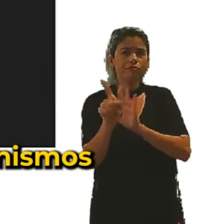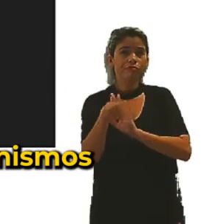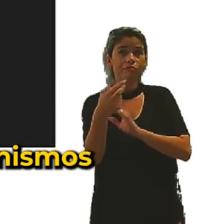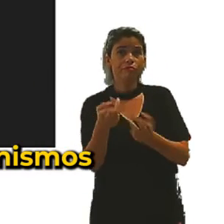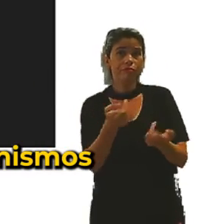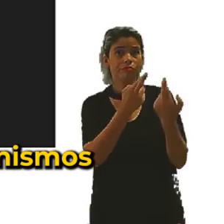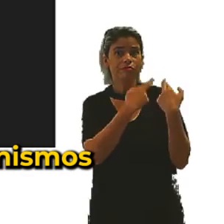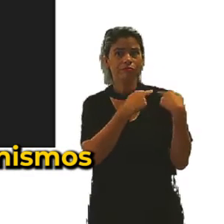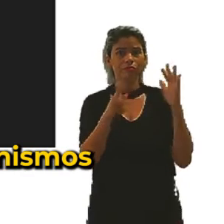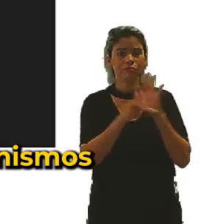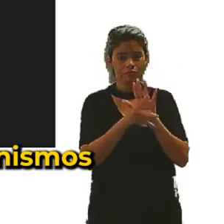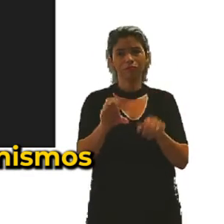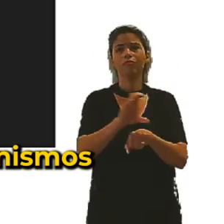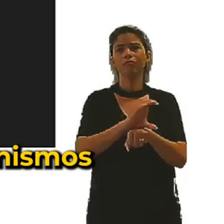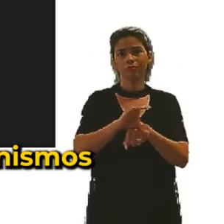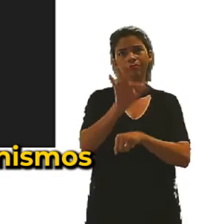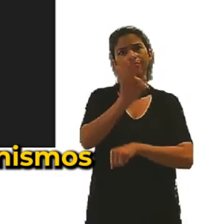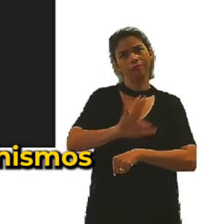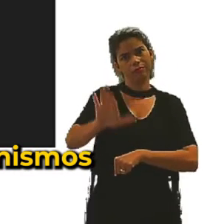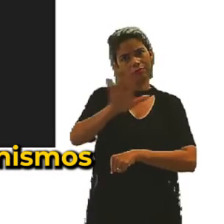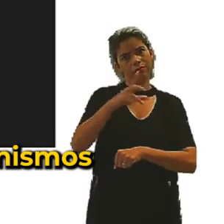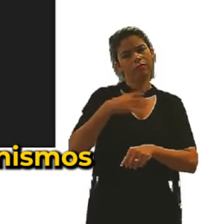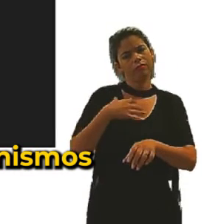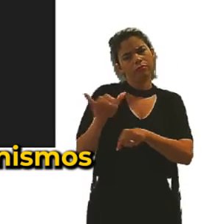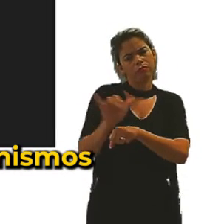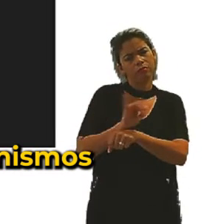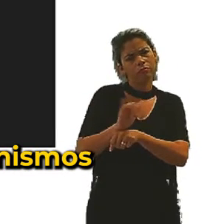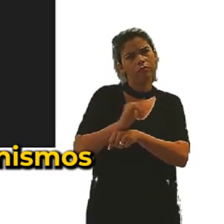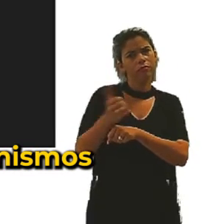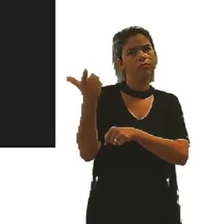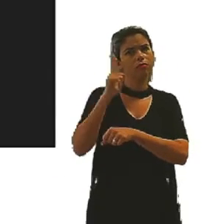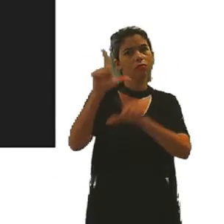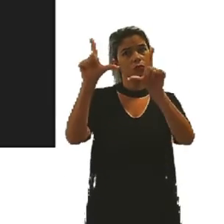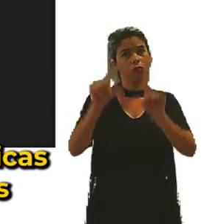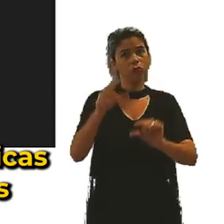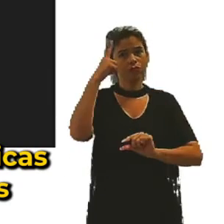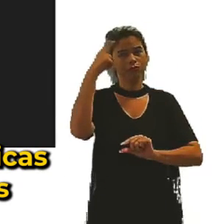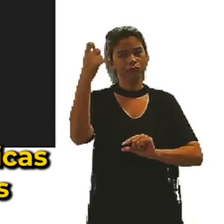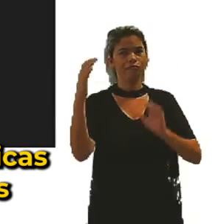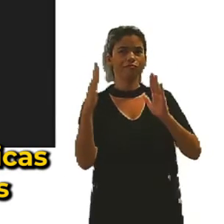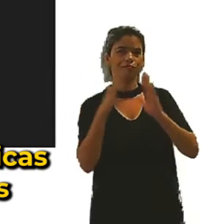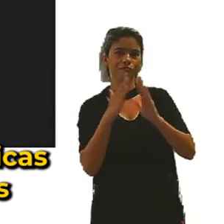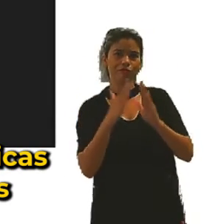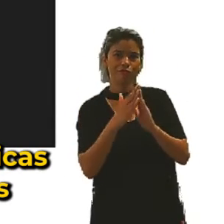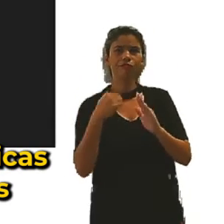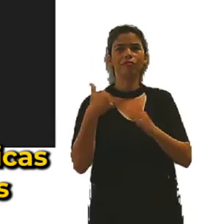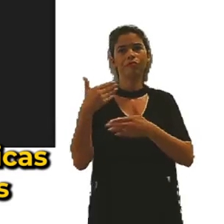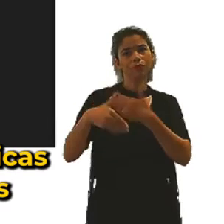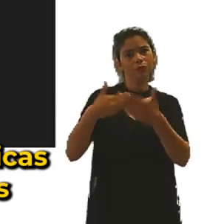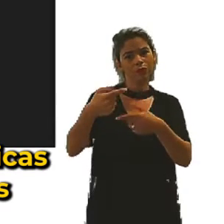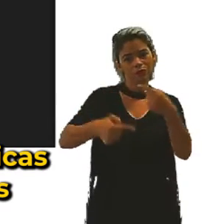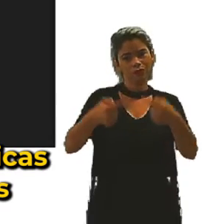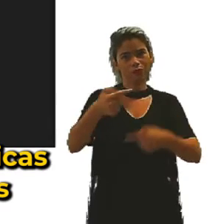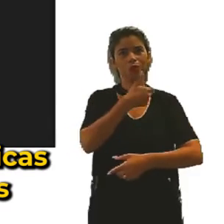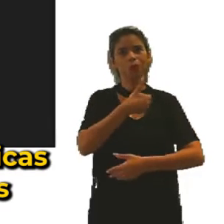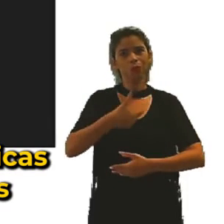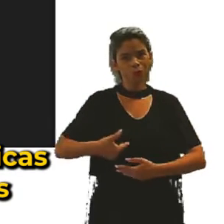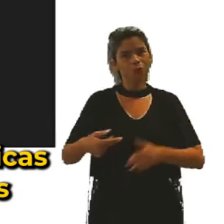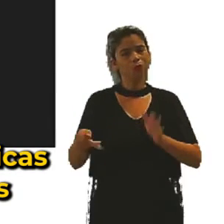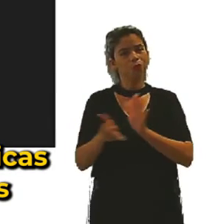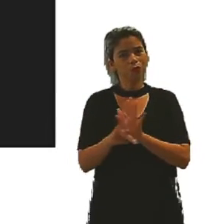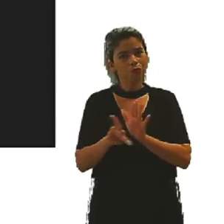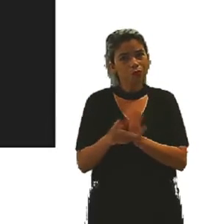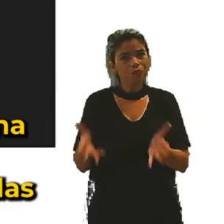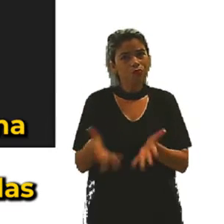já trazido na Constituição Federal, né, de mecanismos para coibir a violência doméstica, de desenvolvermos essas políticas públicas, porque ele é indutor de